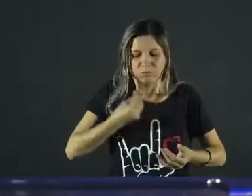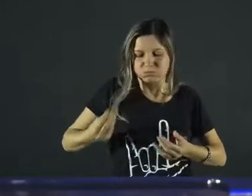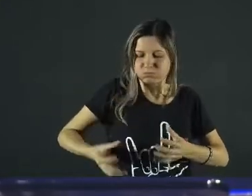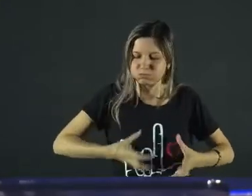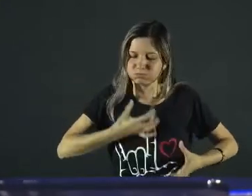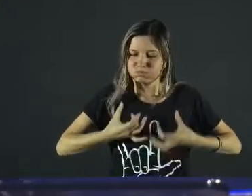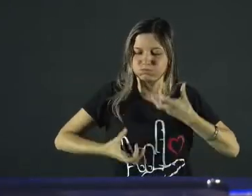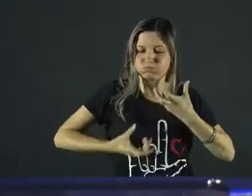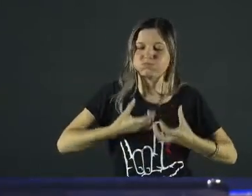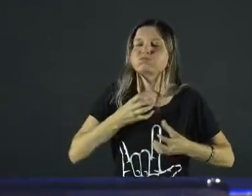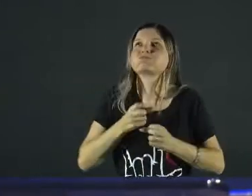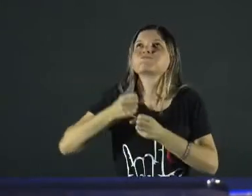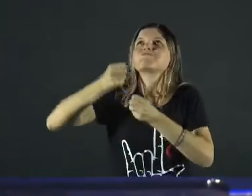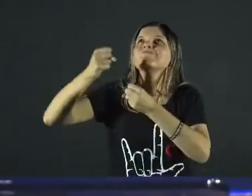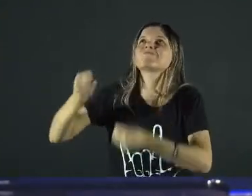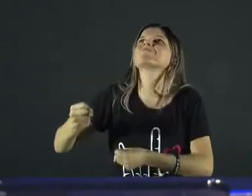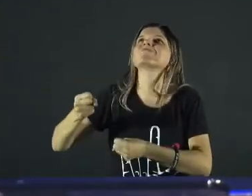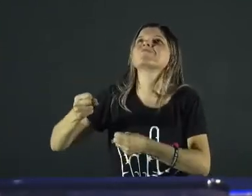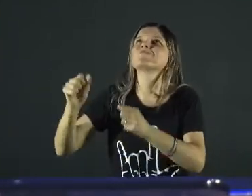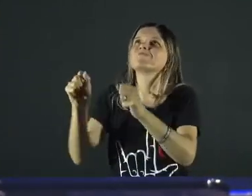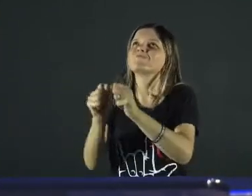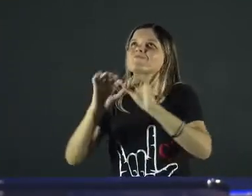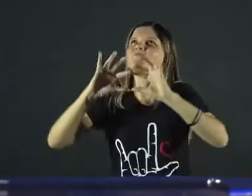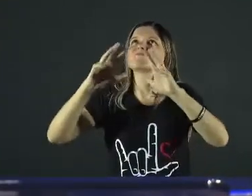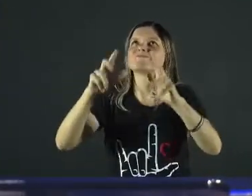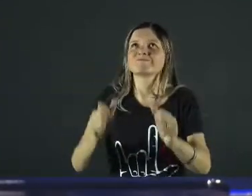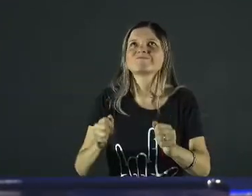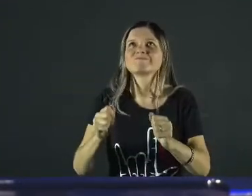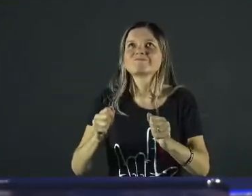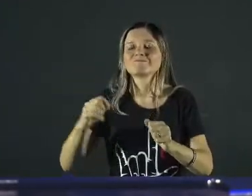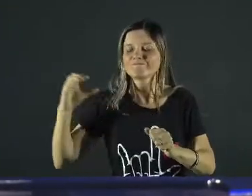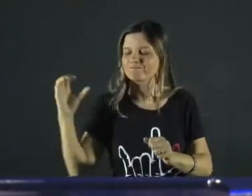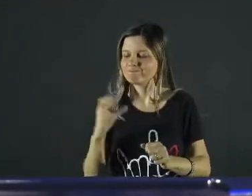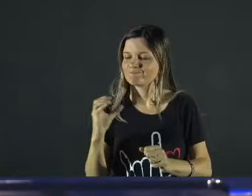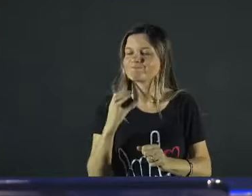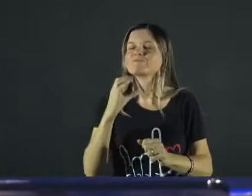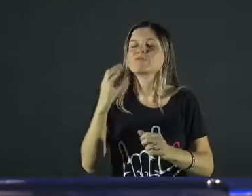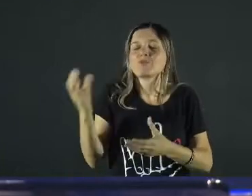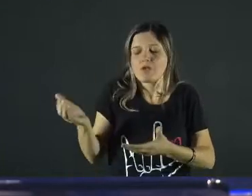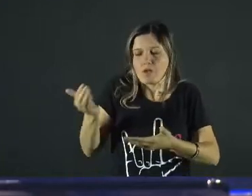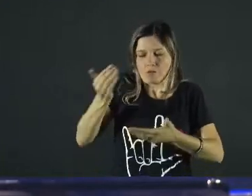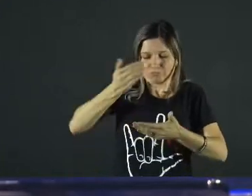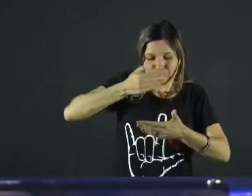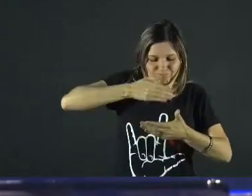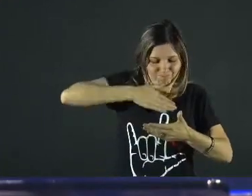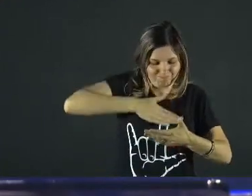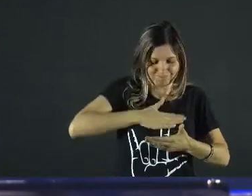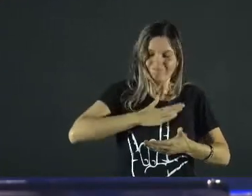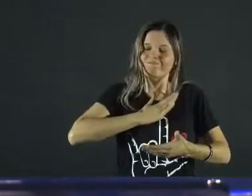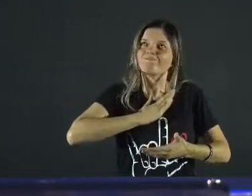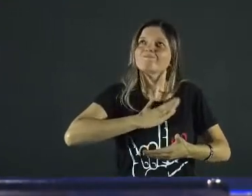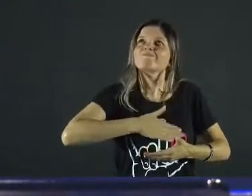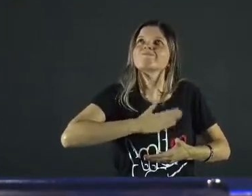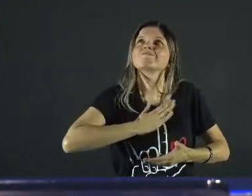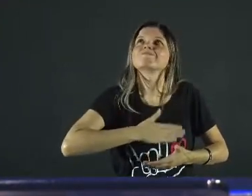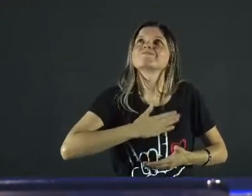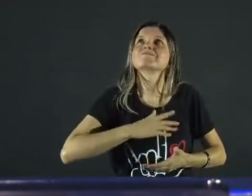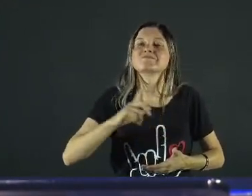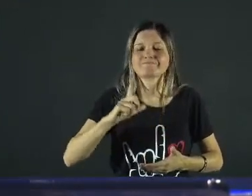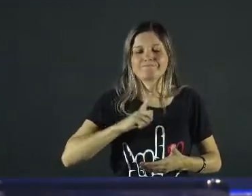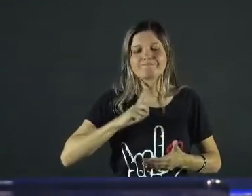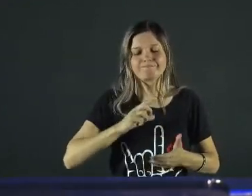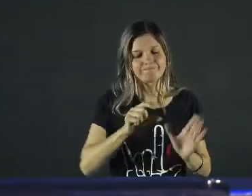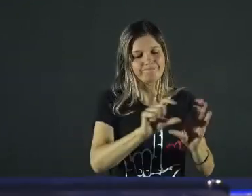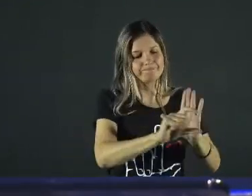poderosa e que é eficaz, que ela venha penetrar nos corações. Tem um versículo na